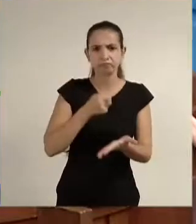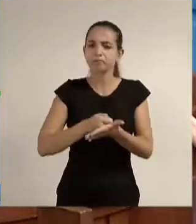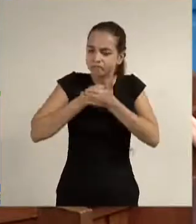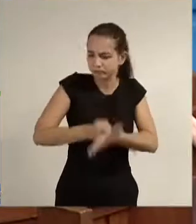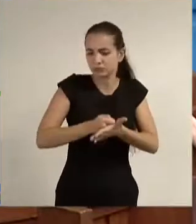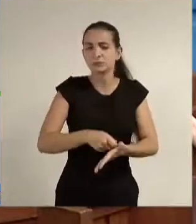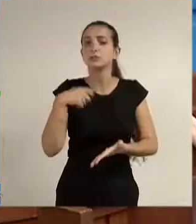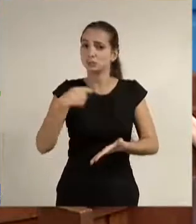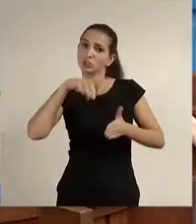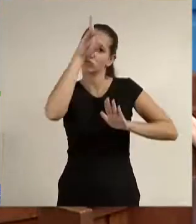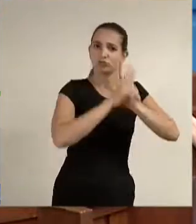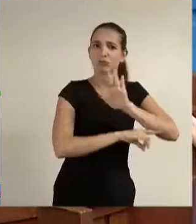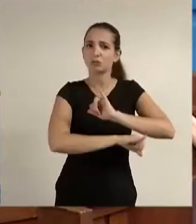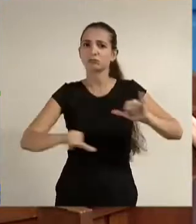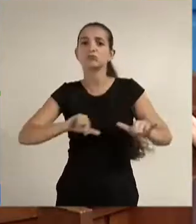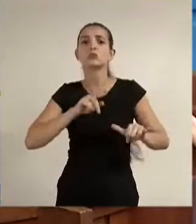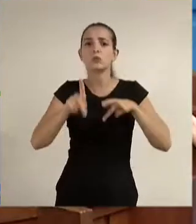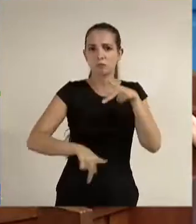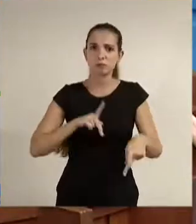pessoas têm.